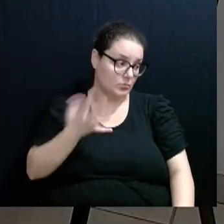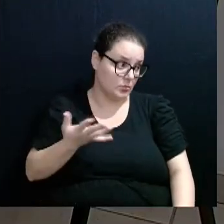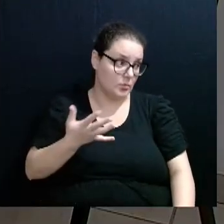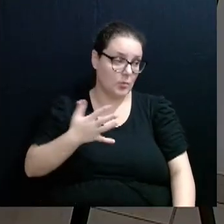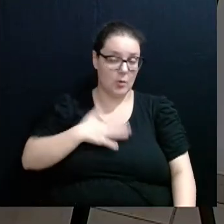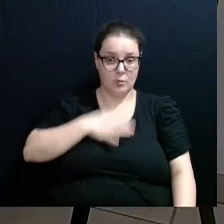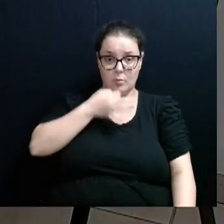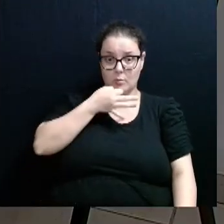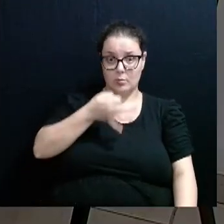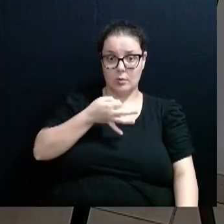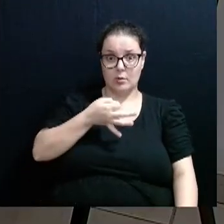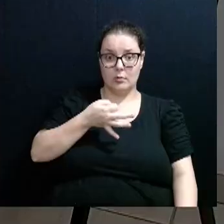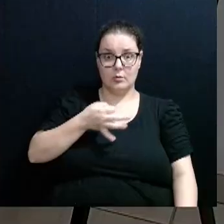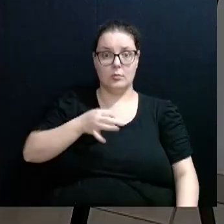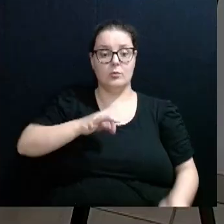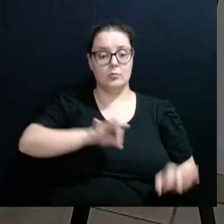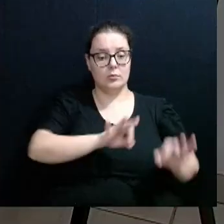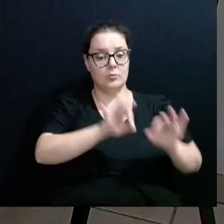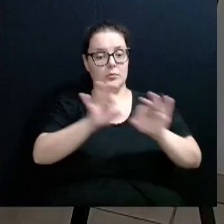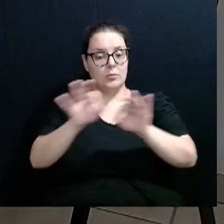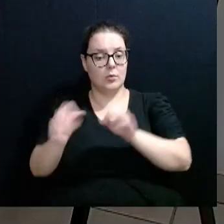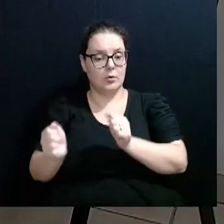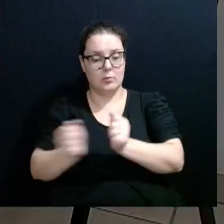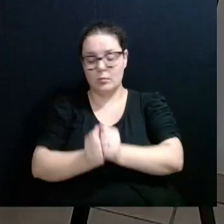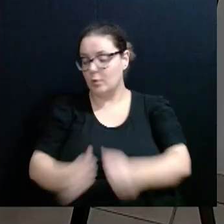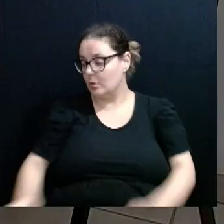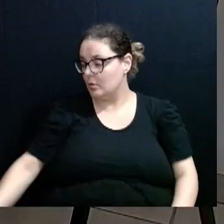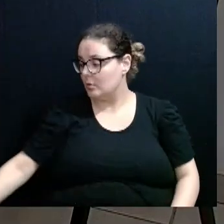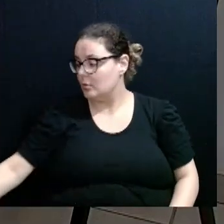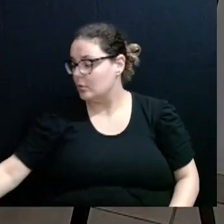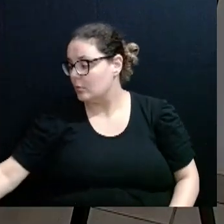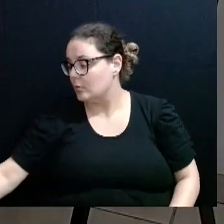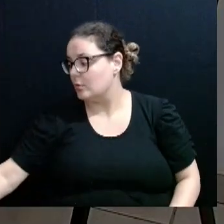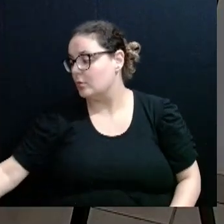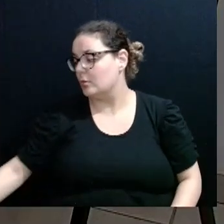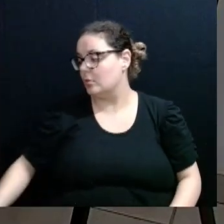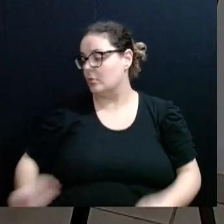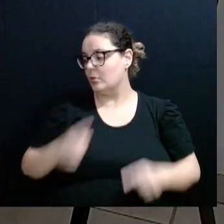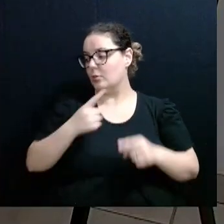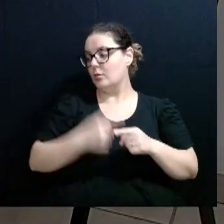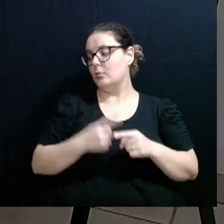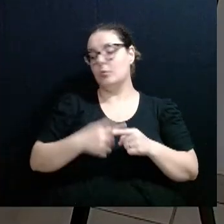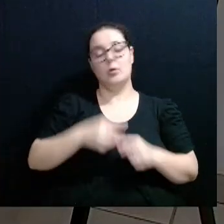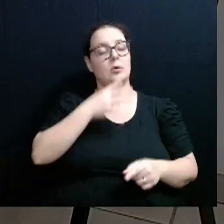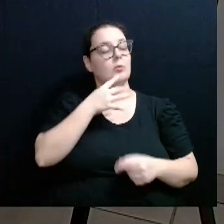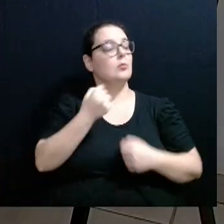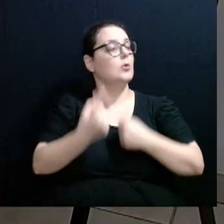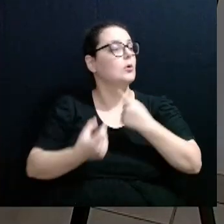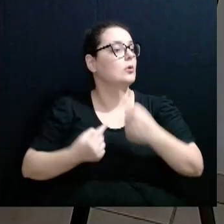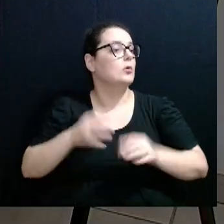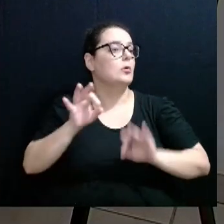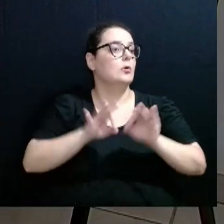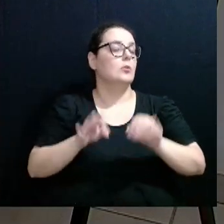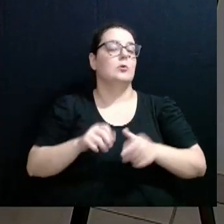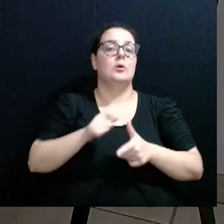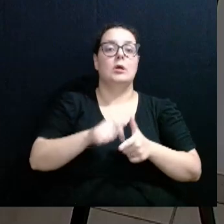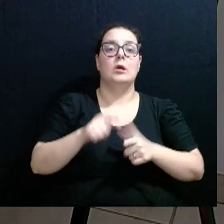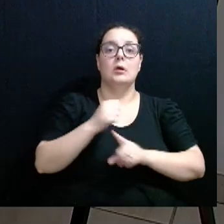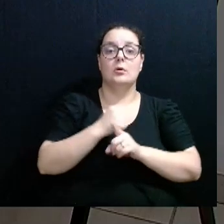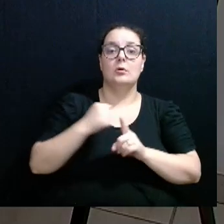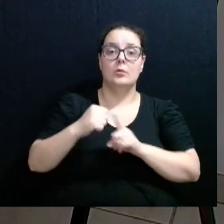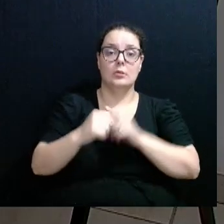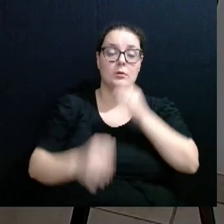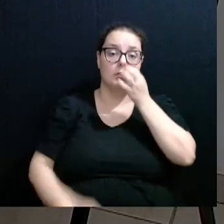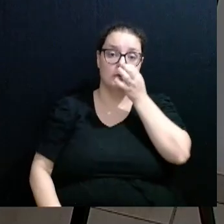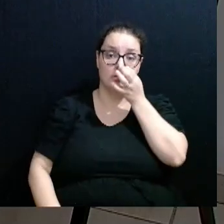do acompanhamento. Porque a gente já conhece alguns projetos, inclusive de aluguel social, em que a família recebe